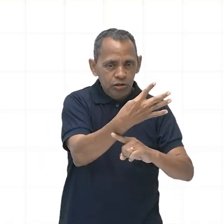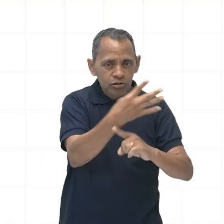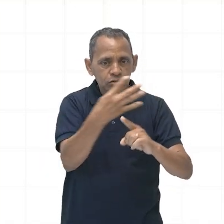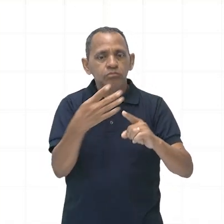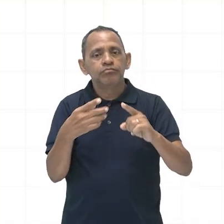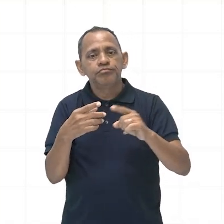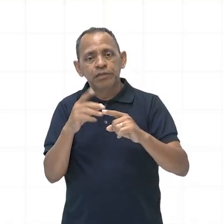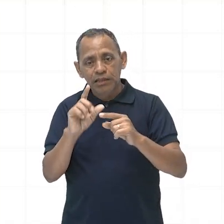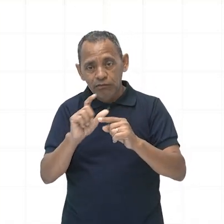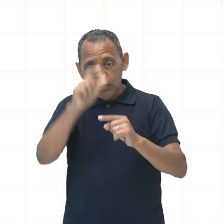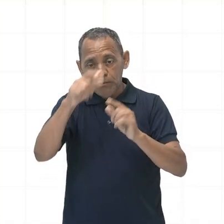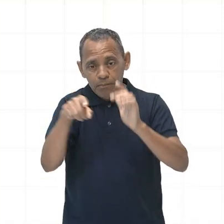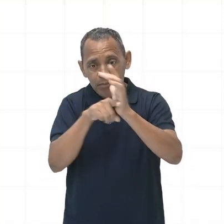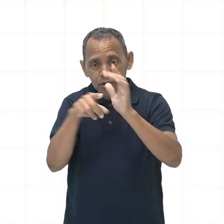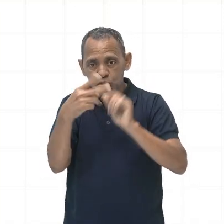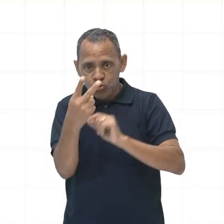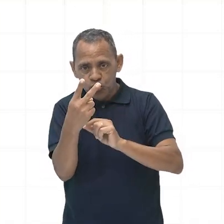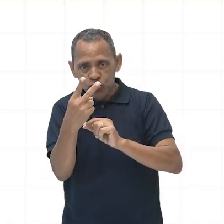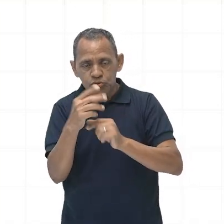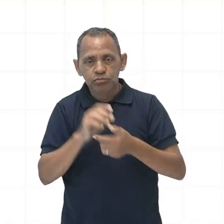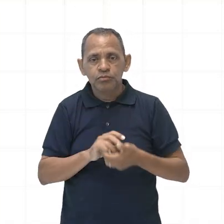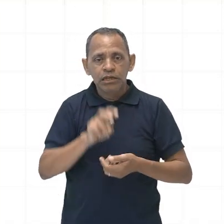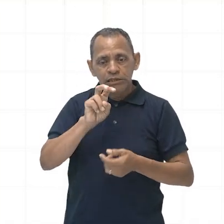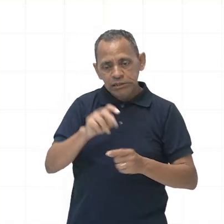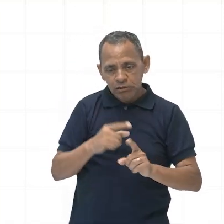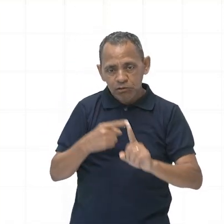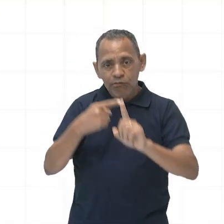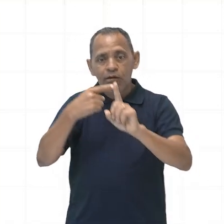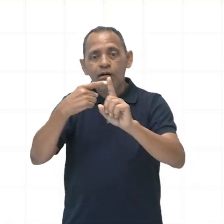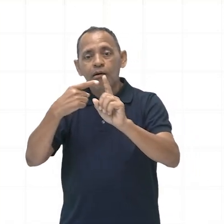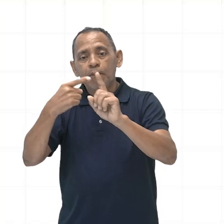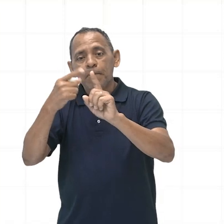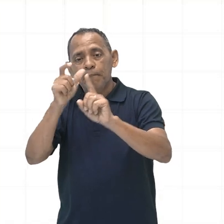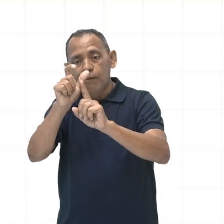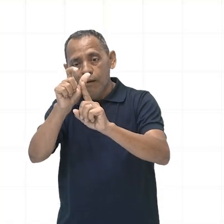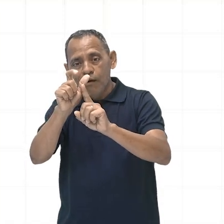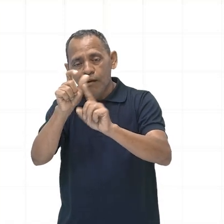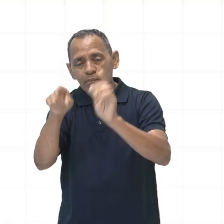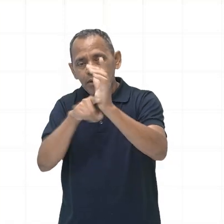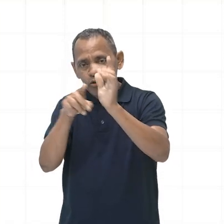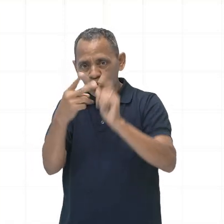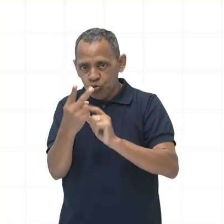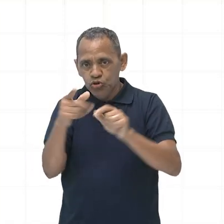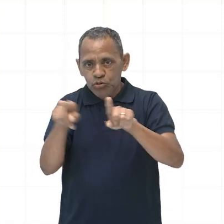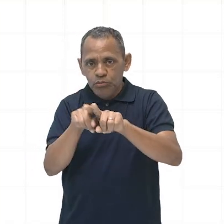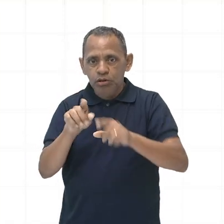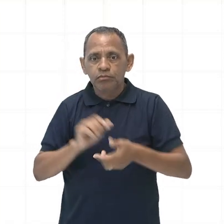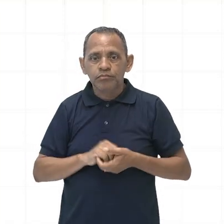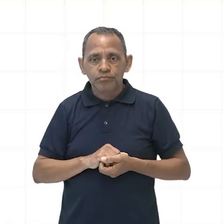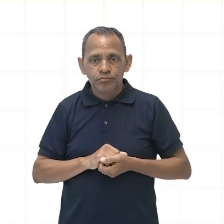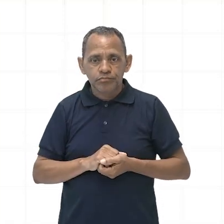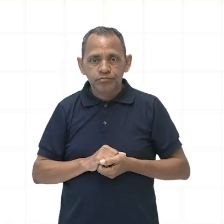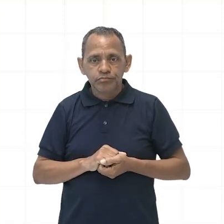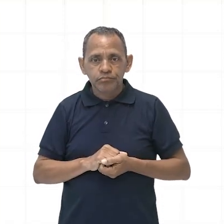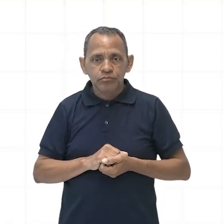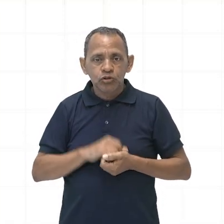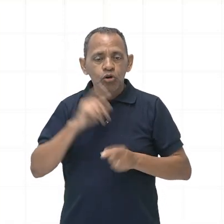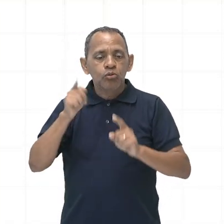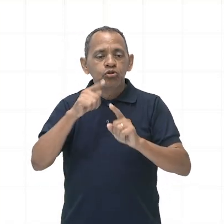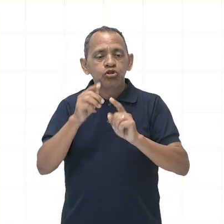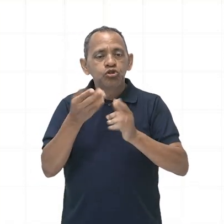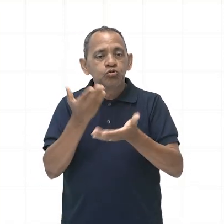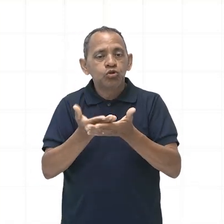por 5 elevado a menos 2, é a aplicação da propriedade, que é a intenção dessa aula. Mas aqui